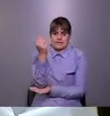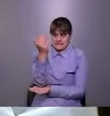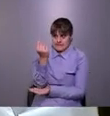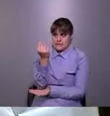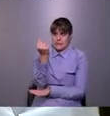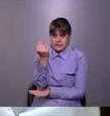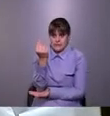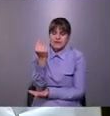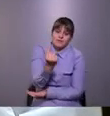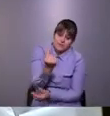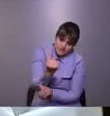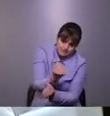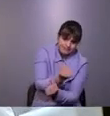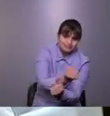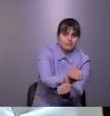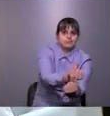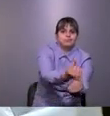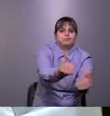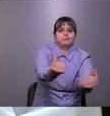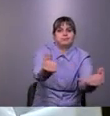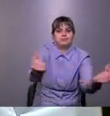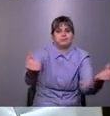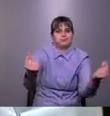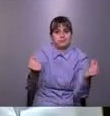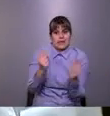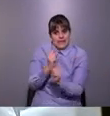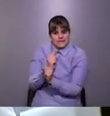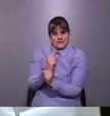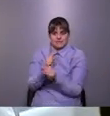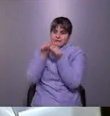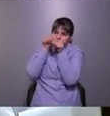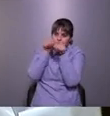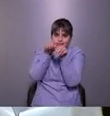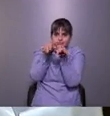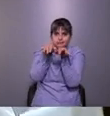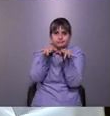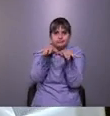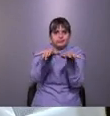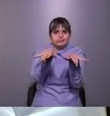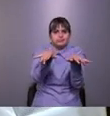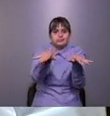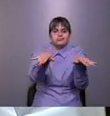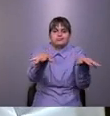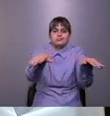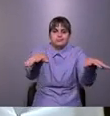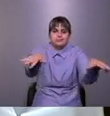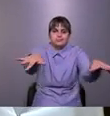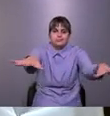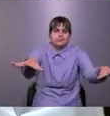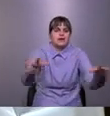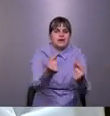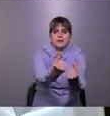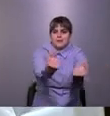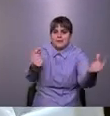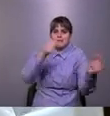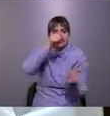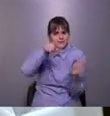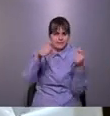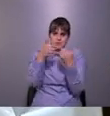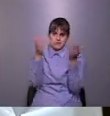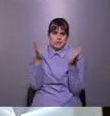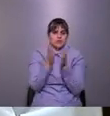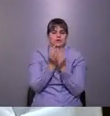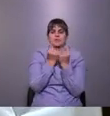Depois comunica a outros essa luz, e assim ela passa de mão a mão até chegar a todas as